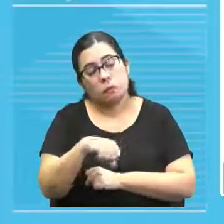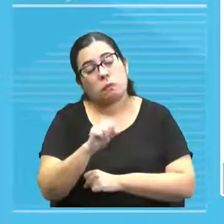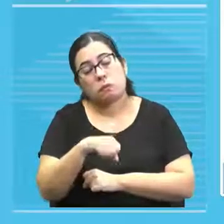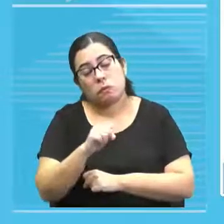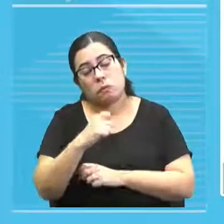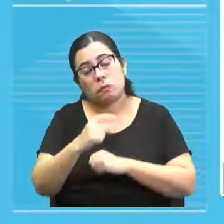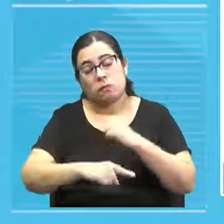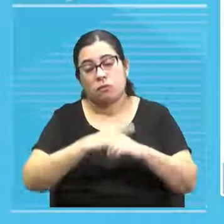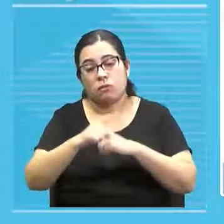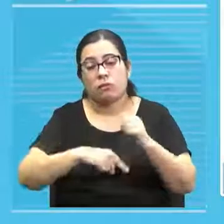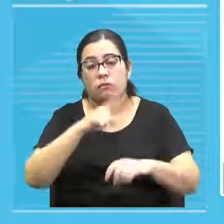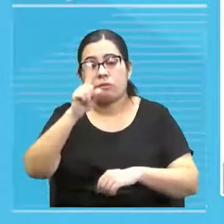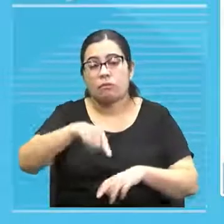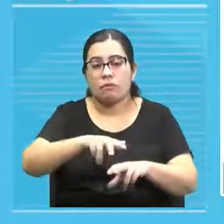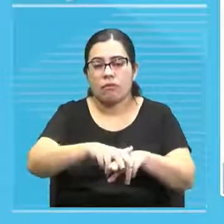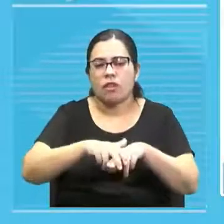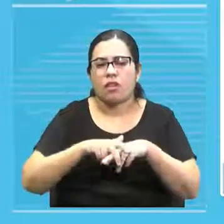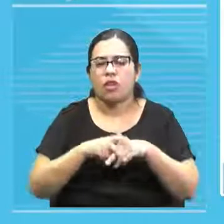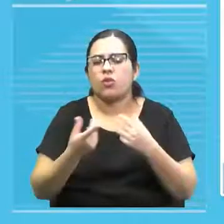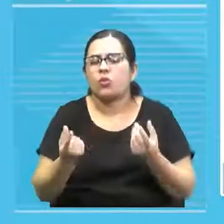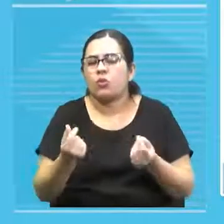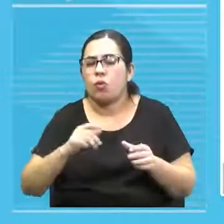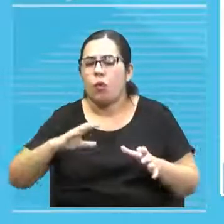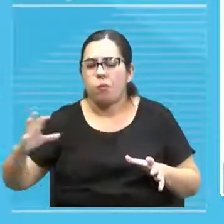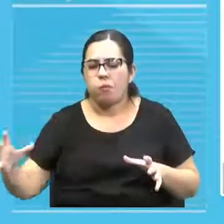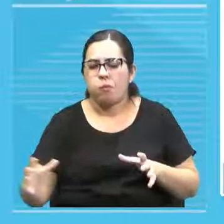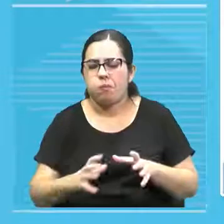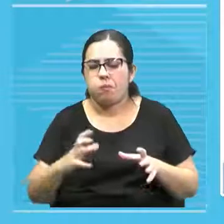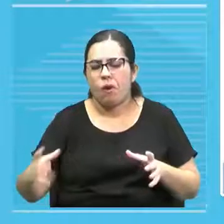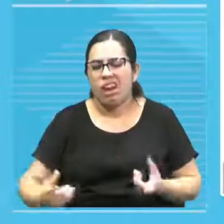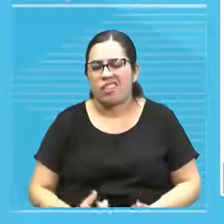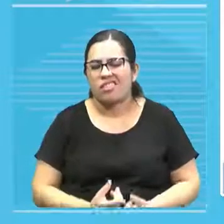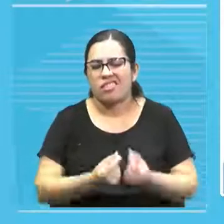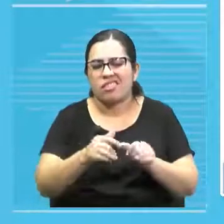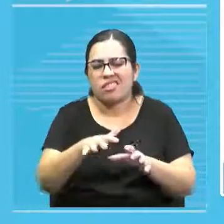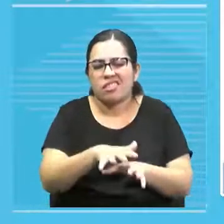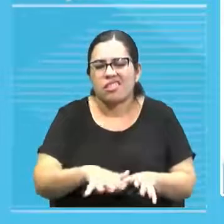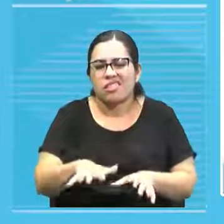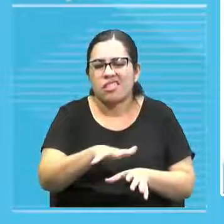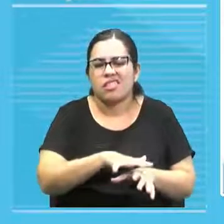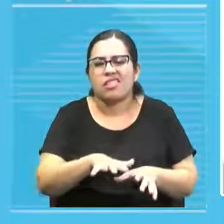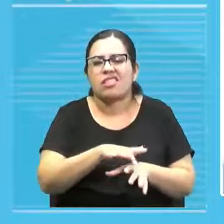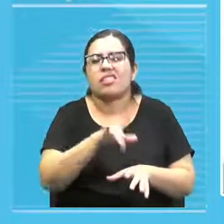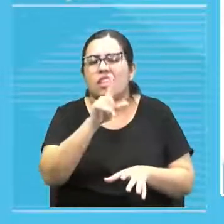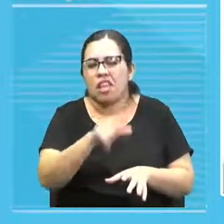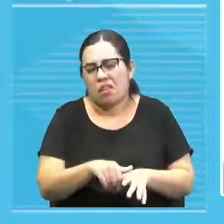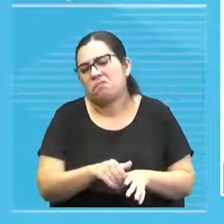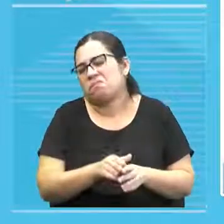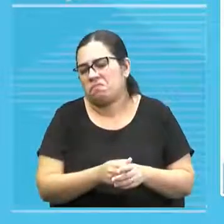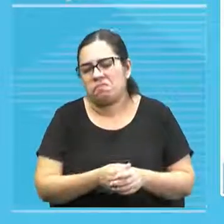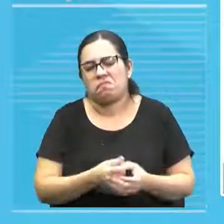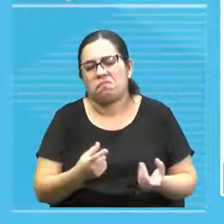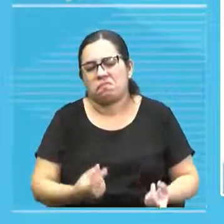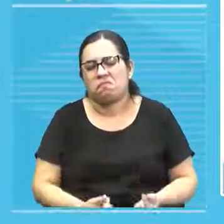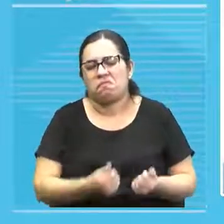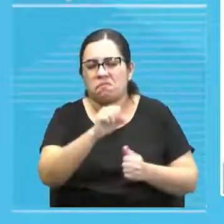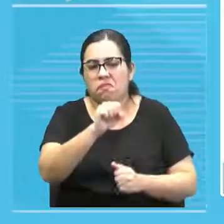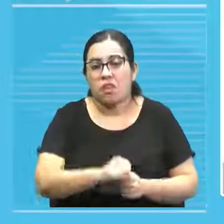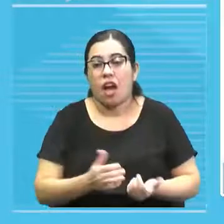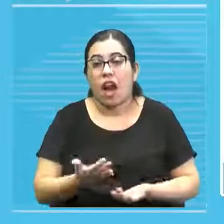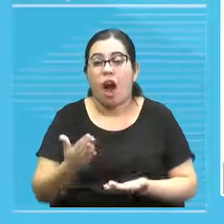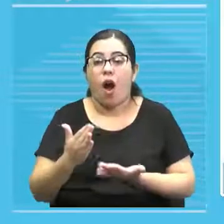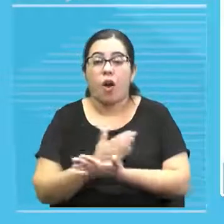globalização ela causa essa concentração de renda na as condições são diferentes